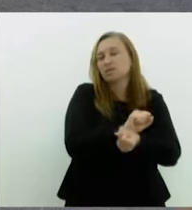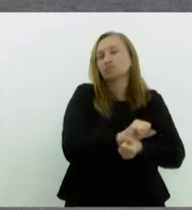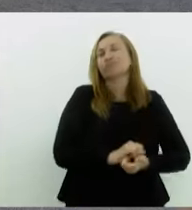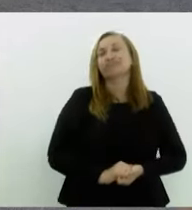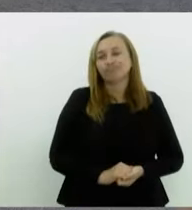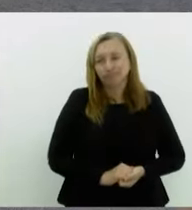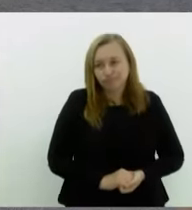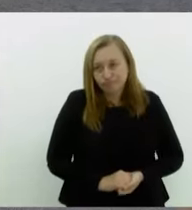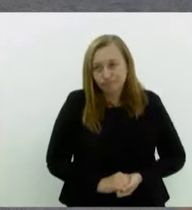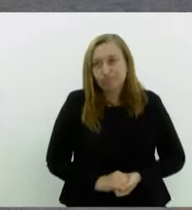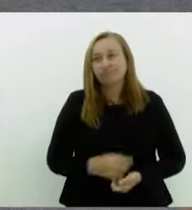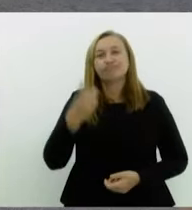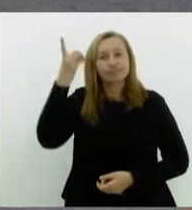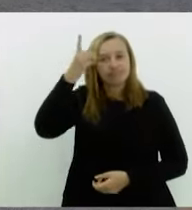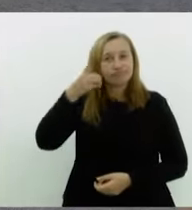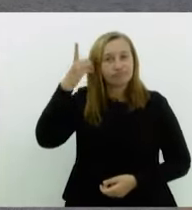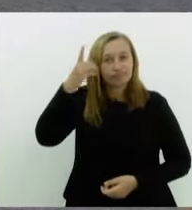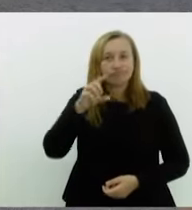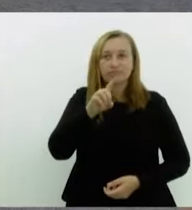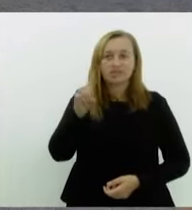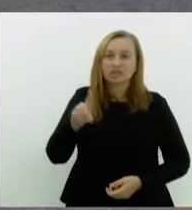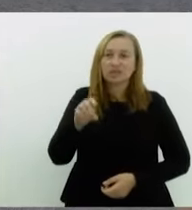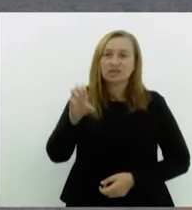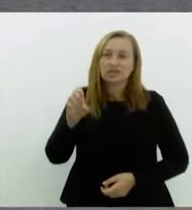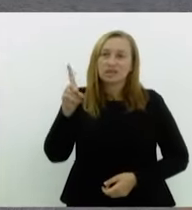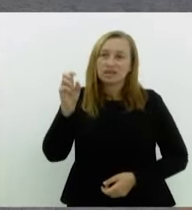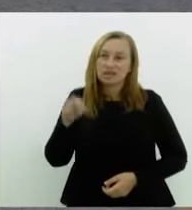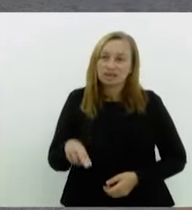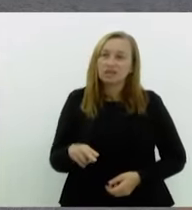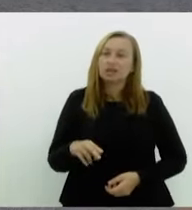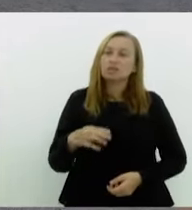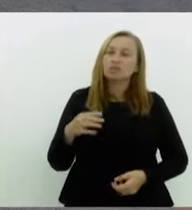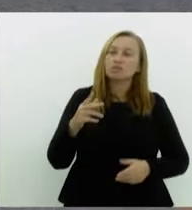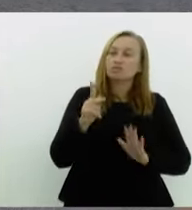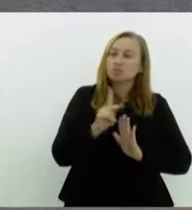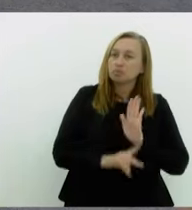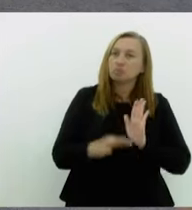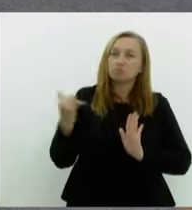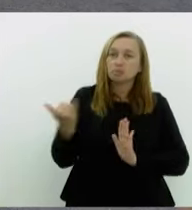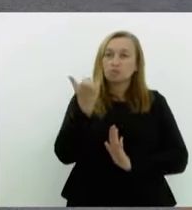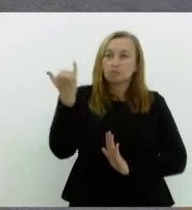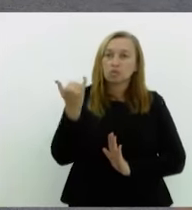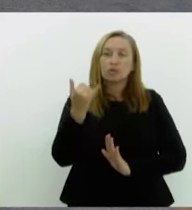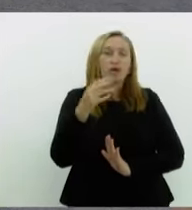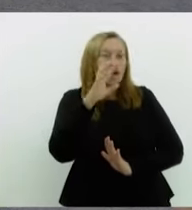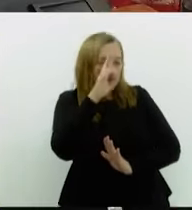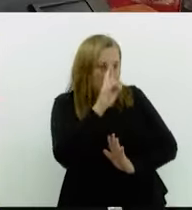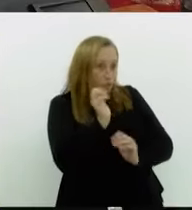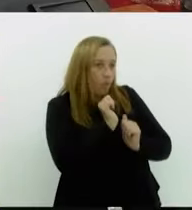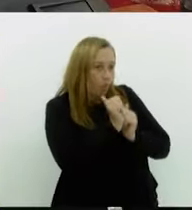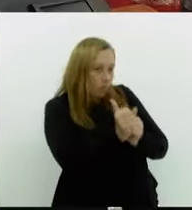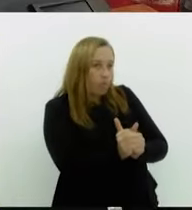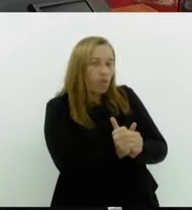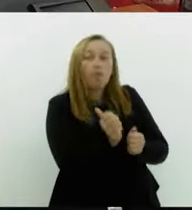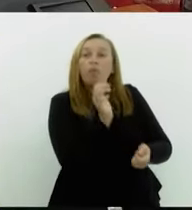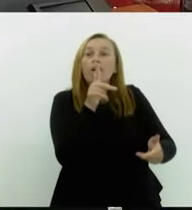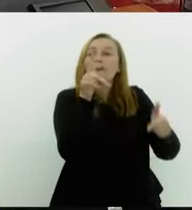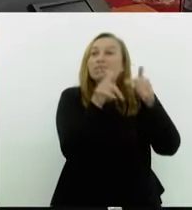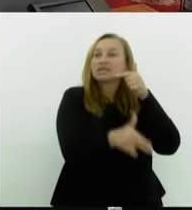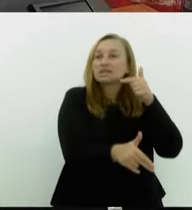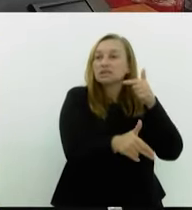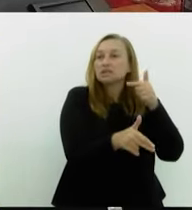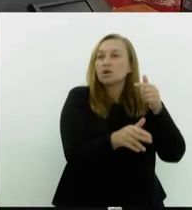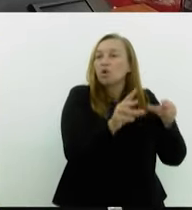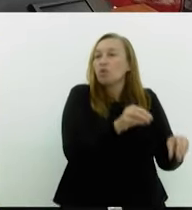Durante 10 anos, deputada Zeidan, um projeto tão importante que Vossa Excelência na época acompanhou, foi interrompido, mudou